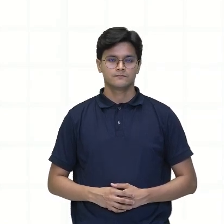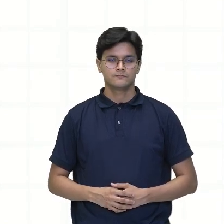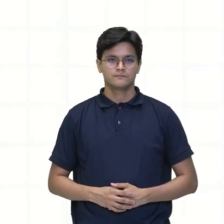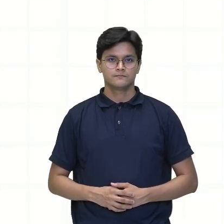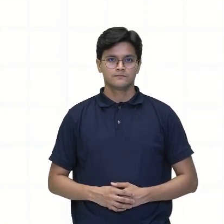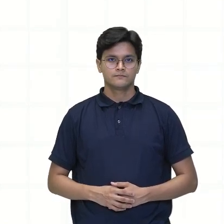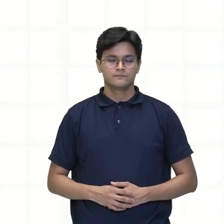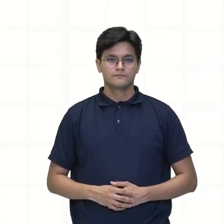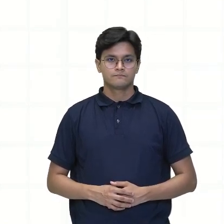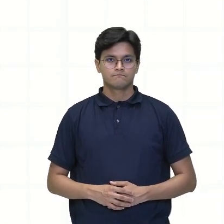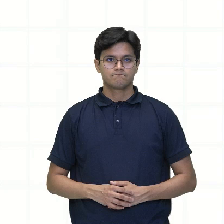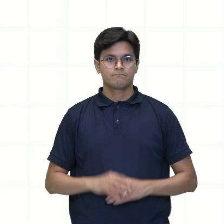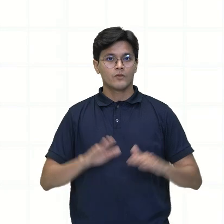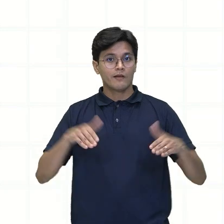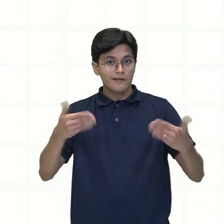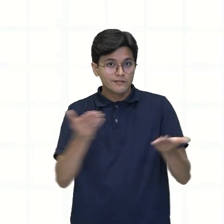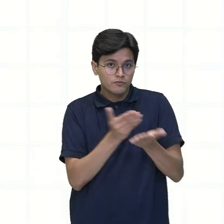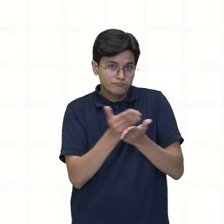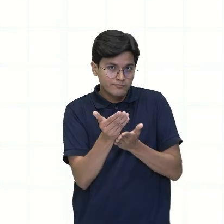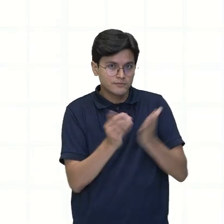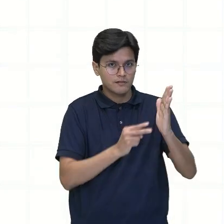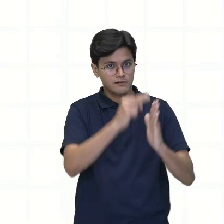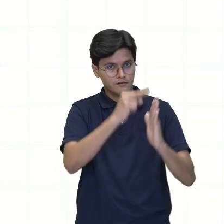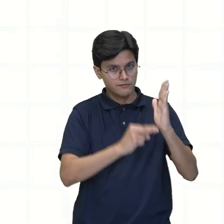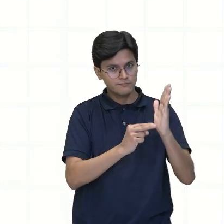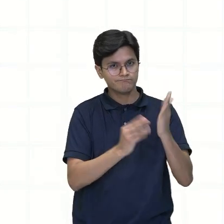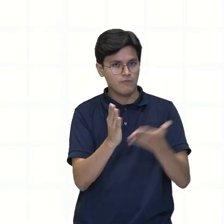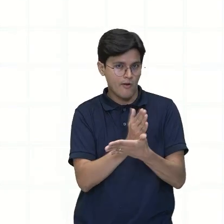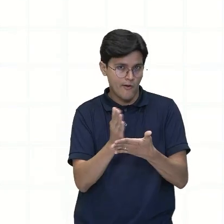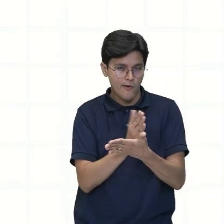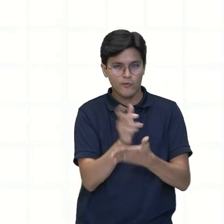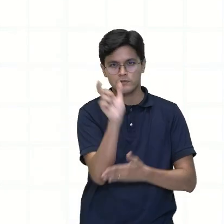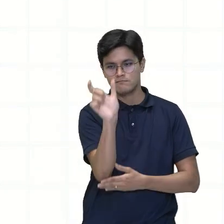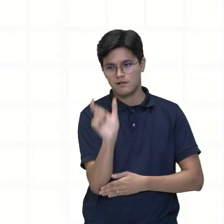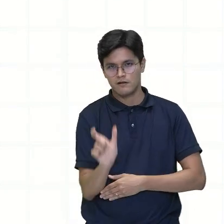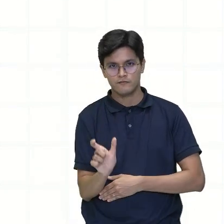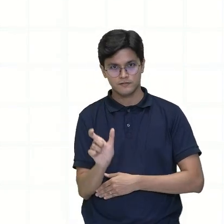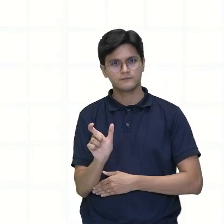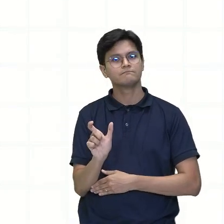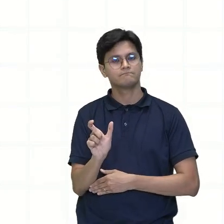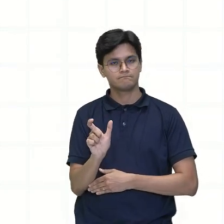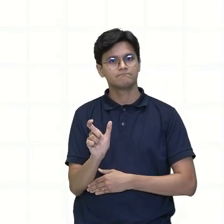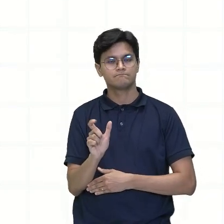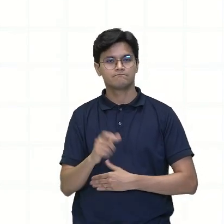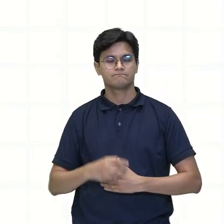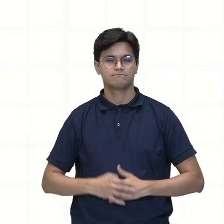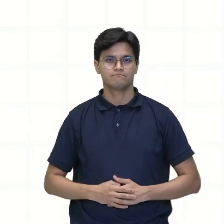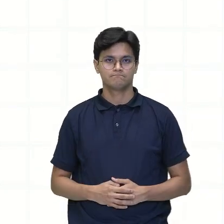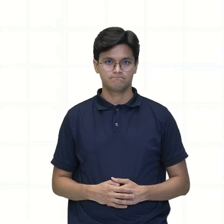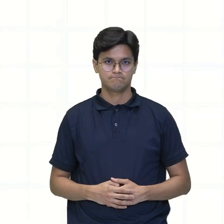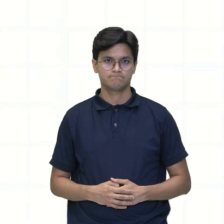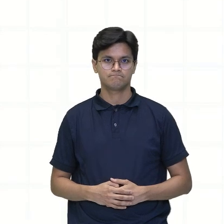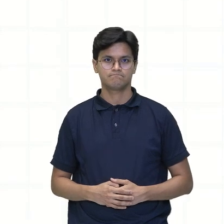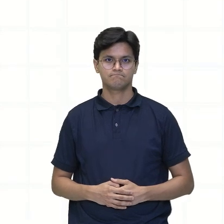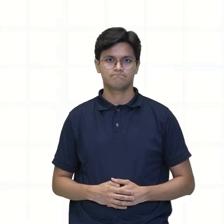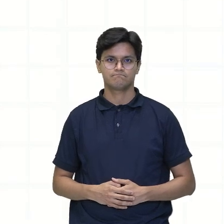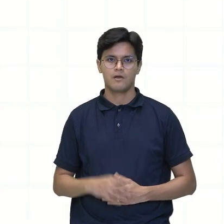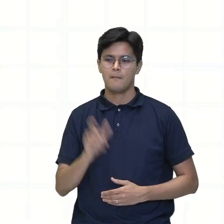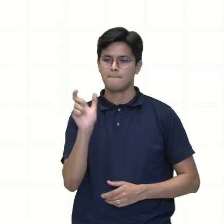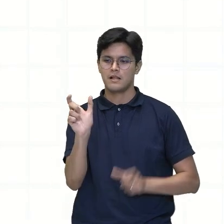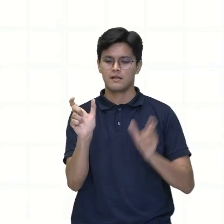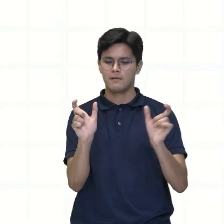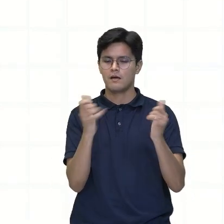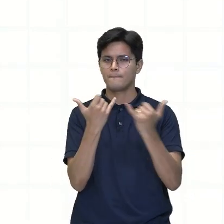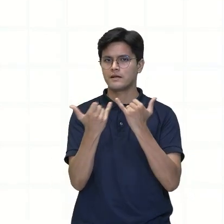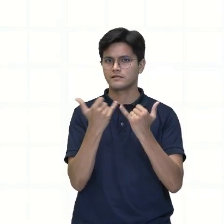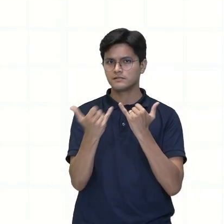Então, vamos ver aqui algumas palavras junto comigo. Let's go! Palavras cognatas. O que são? Palavras parecidas com português. Eu vou marcar o metaverso,